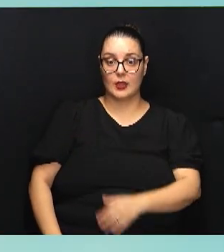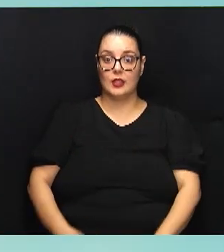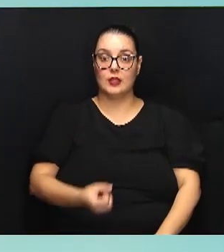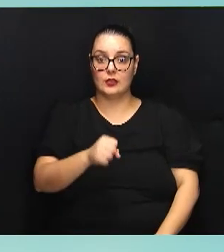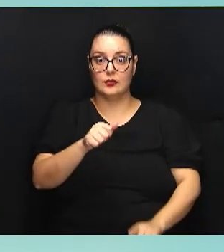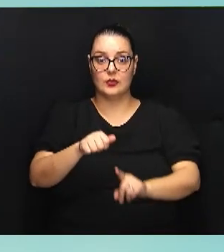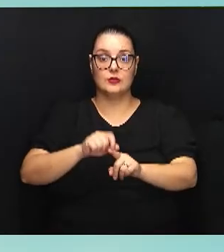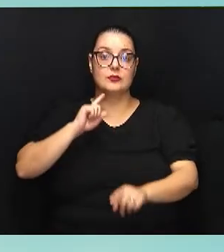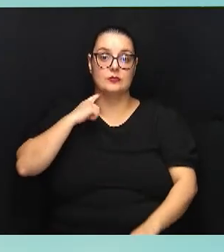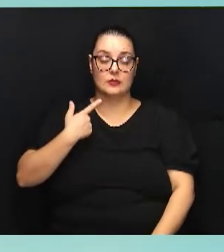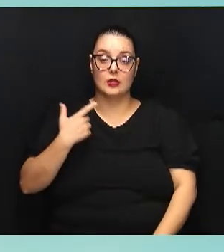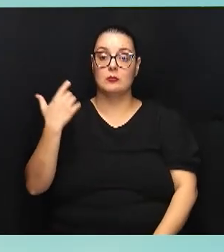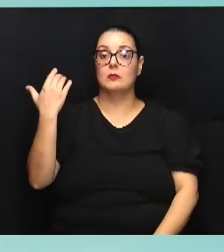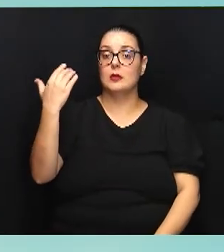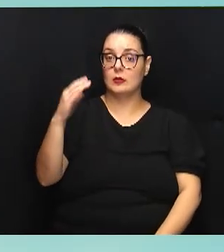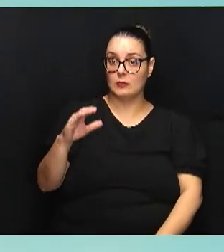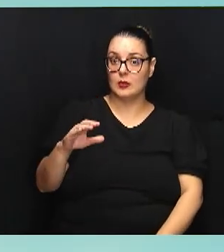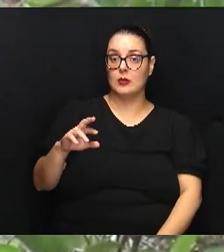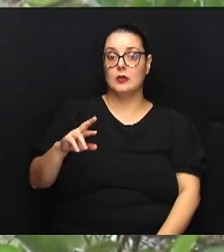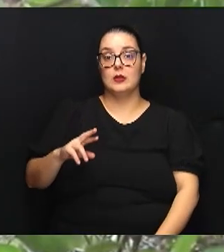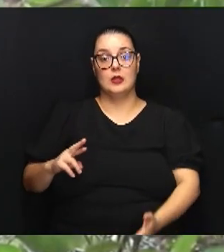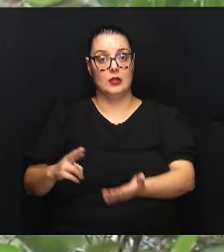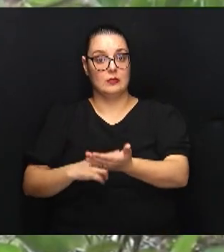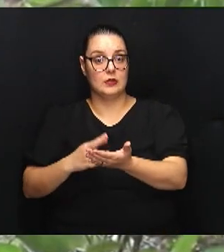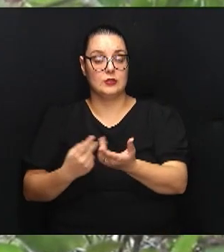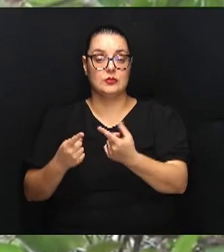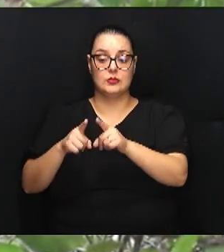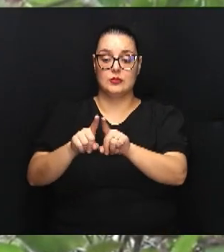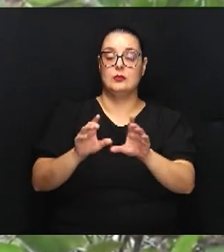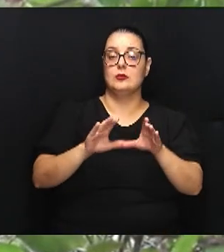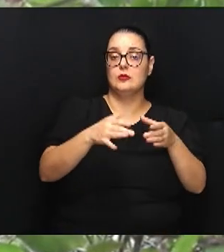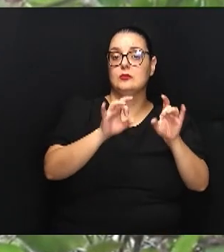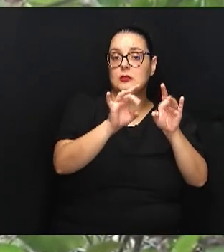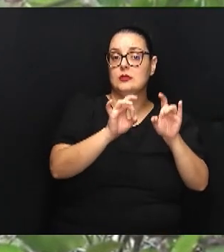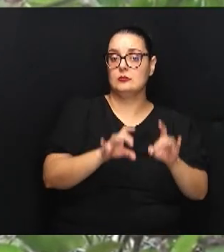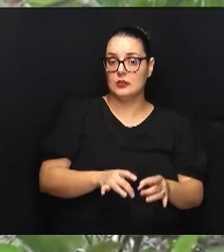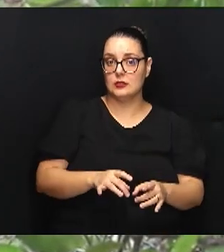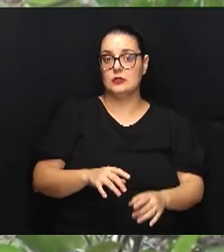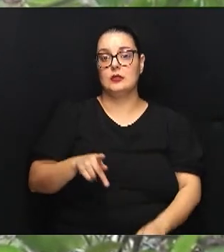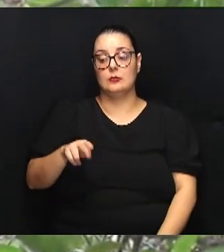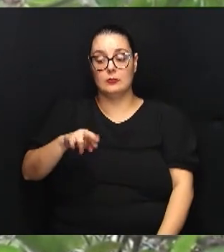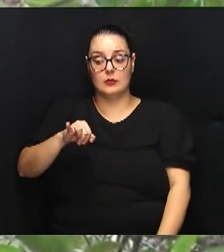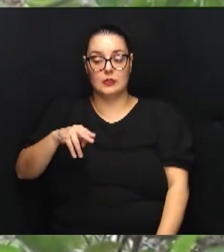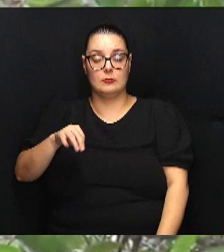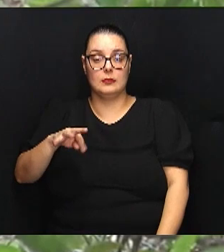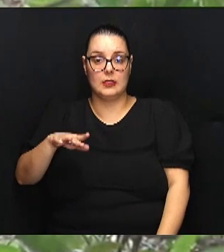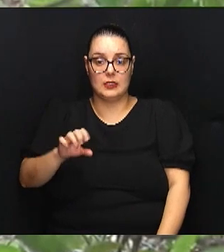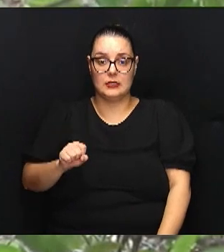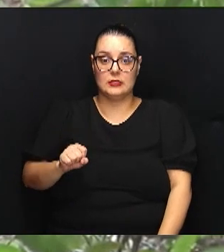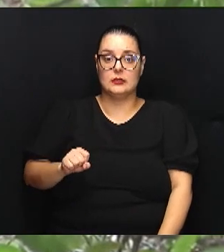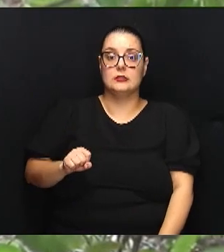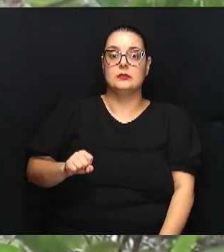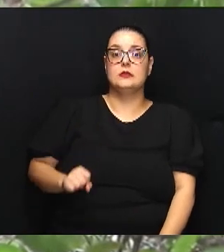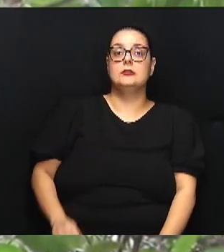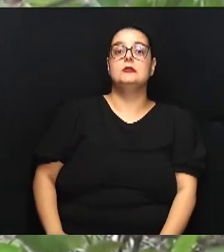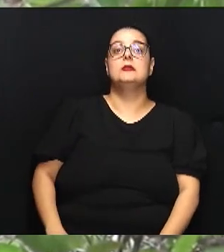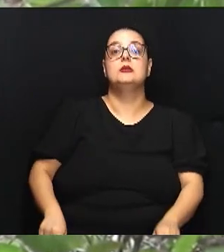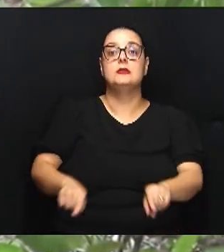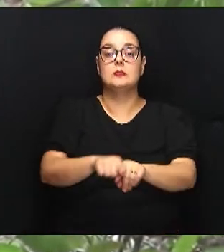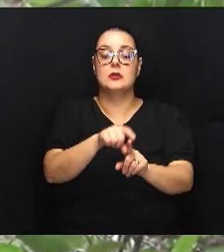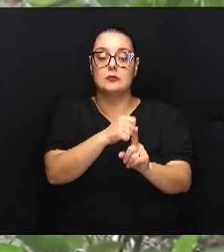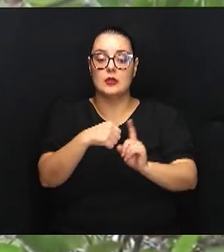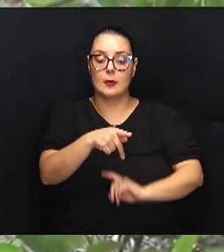in Peril, lançada em 8 de maio. A publicação da Rewide, em parceria com o grupo de especialistas em primatas